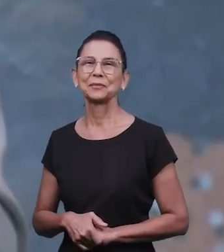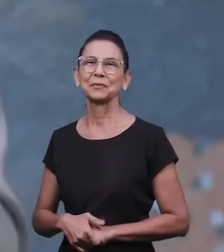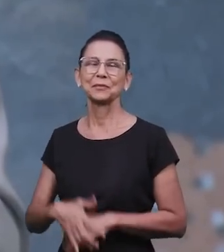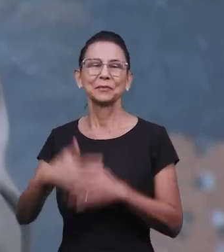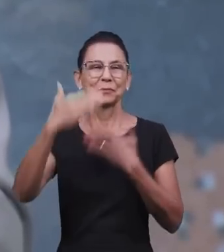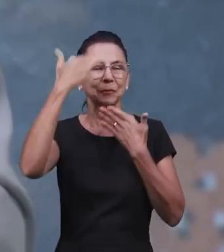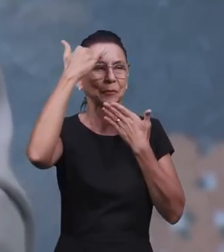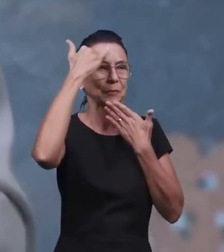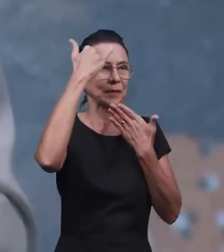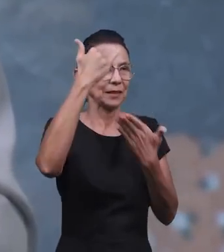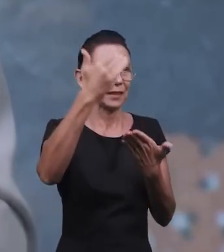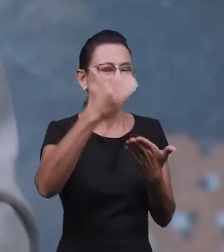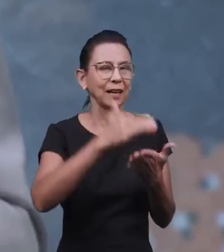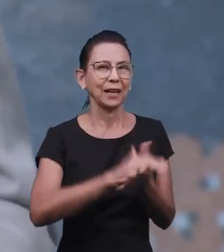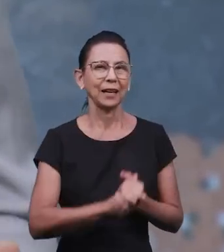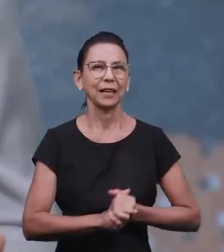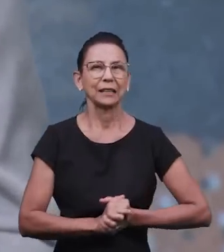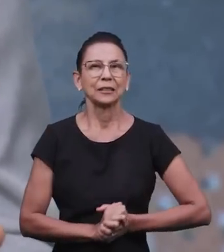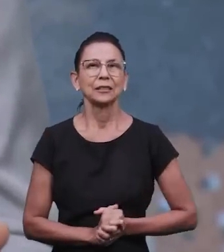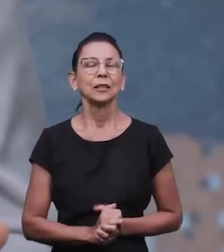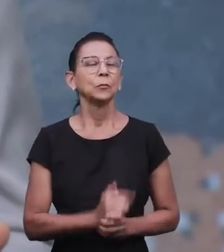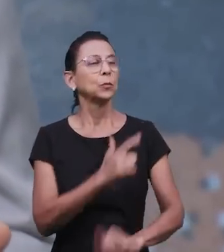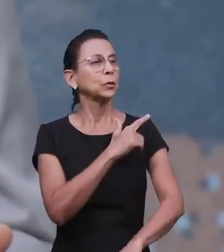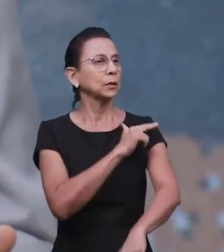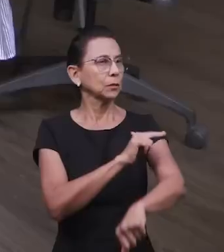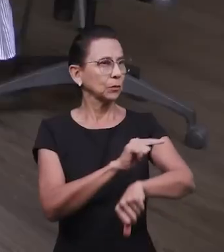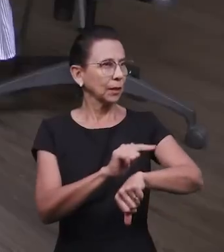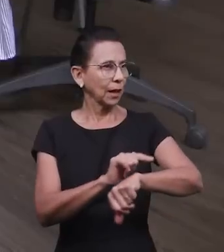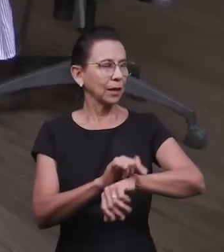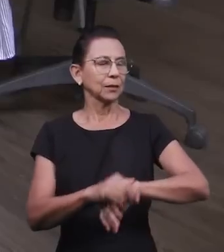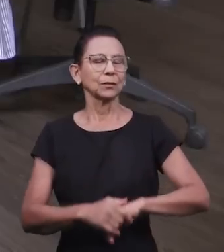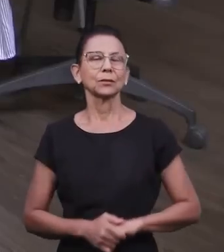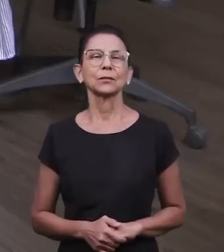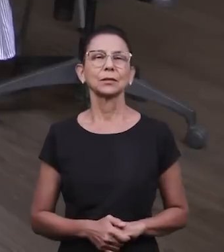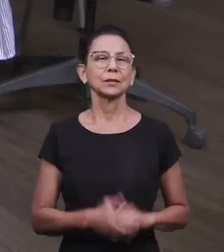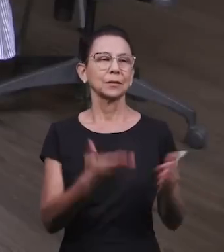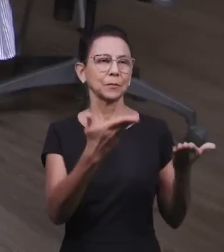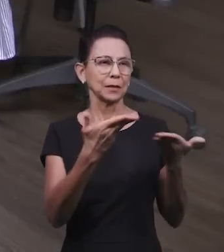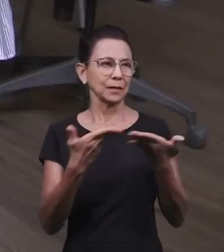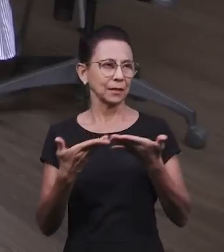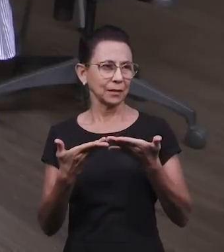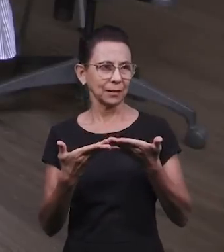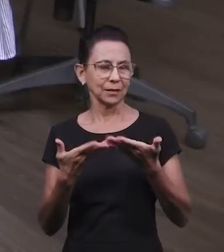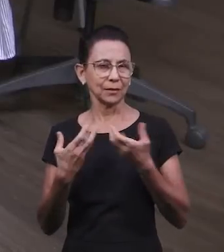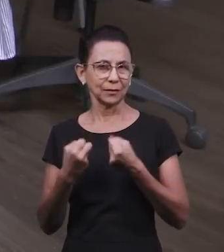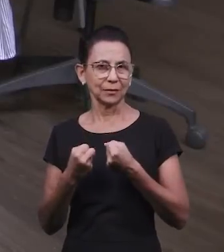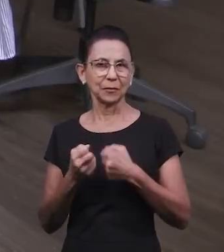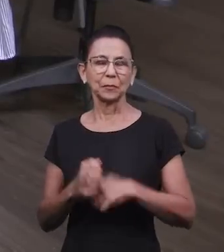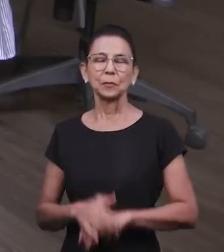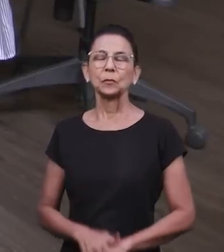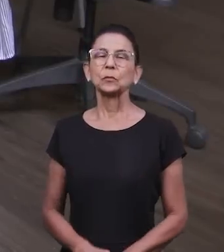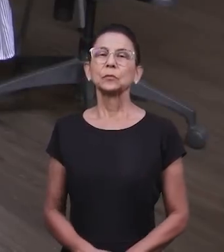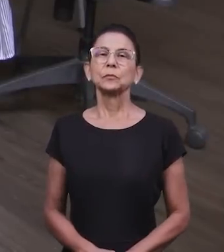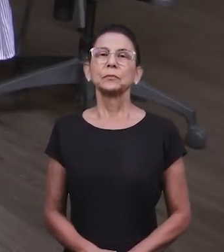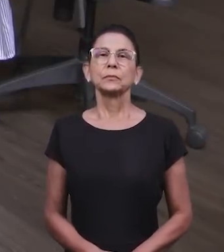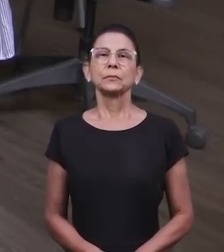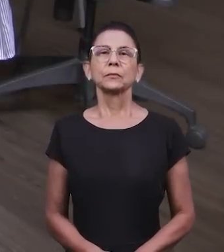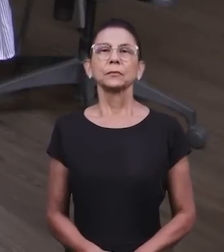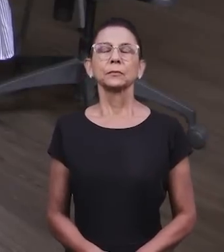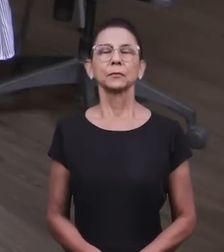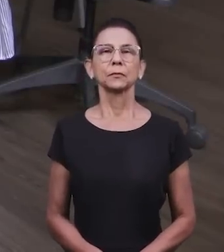abraço, querido. Muito bem, a gente então está caminhando para o encerramento, né? E eu tenho vivido